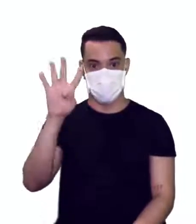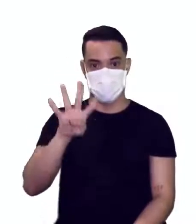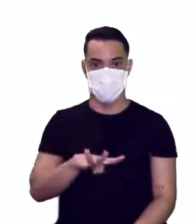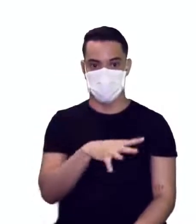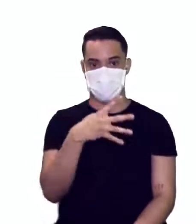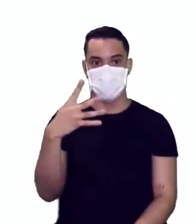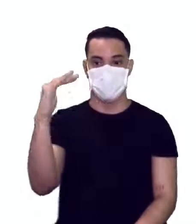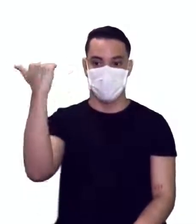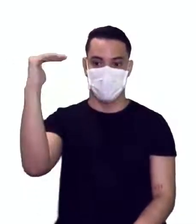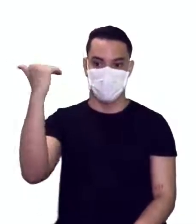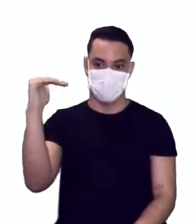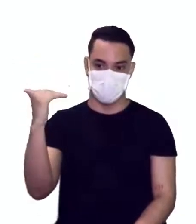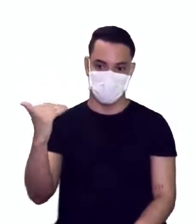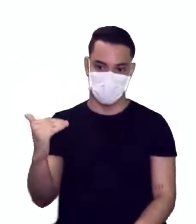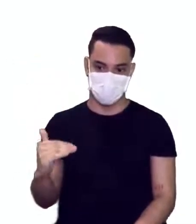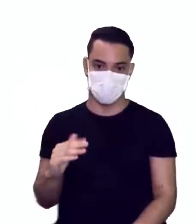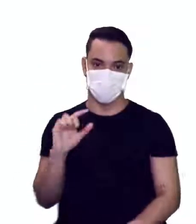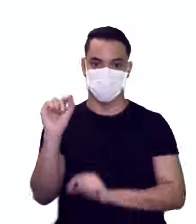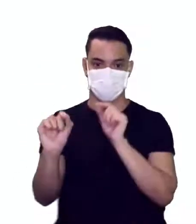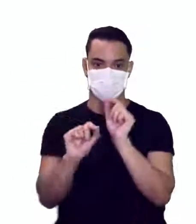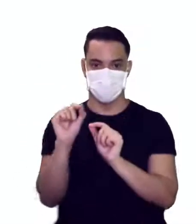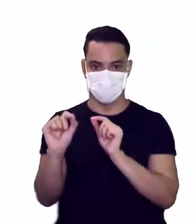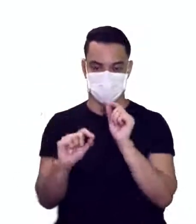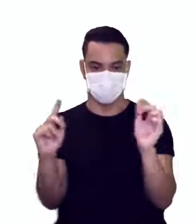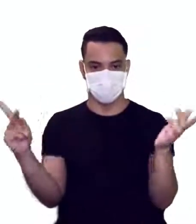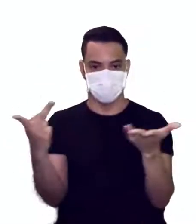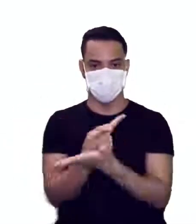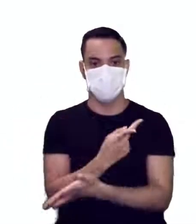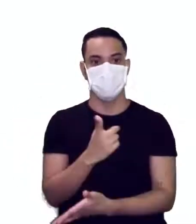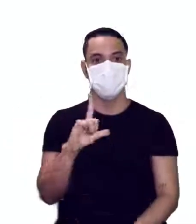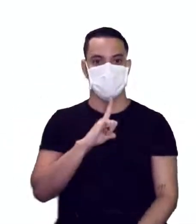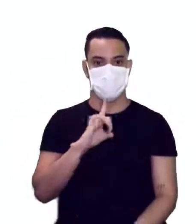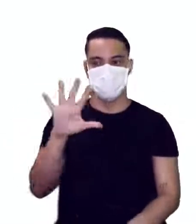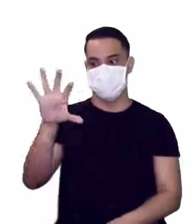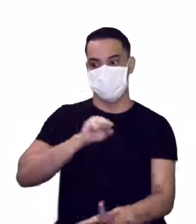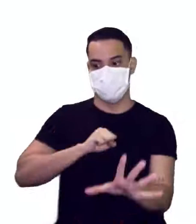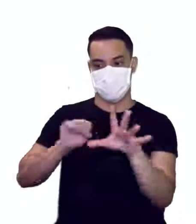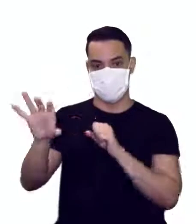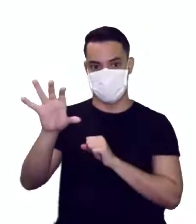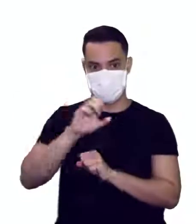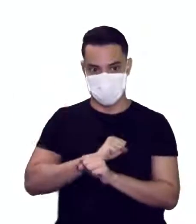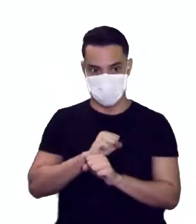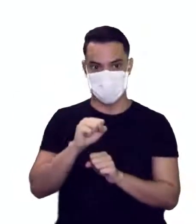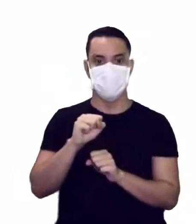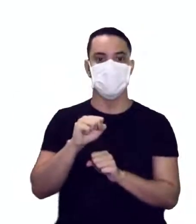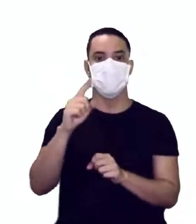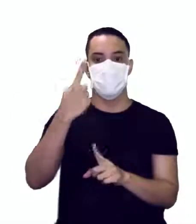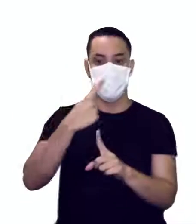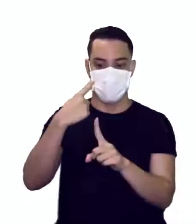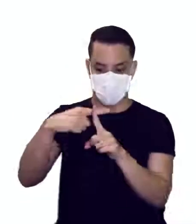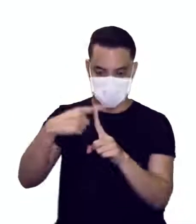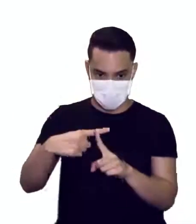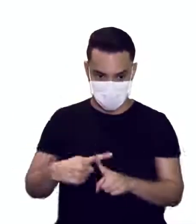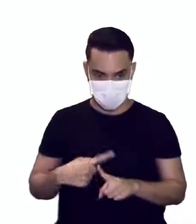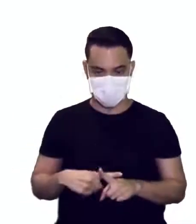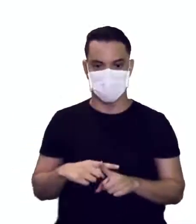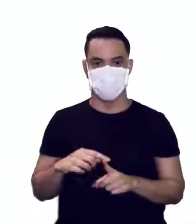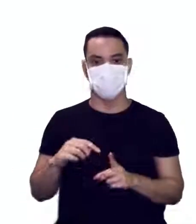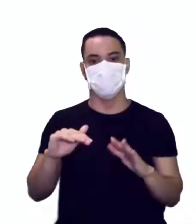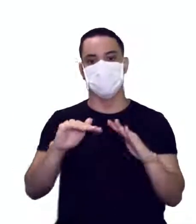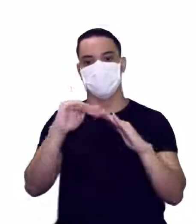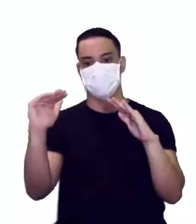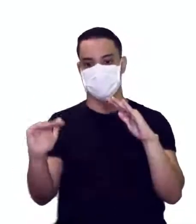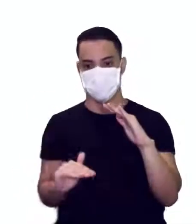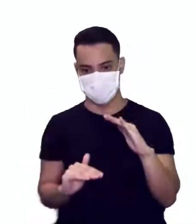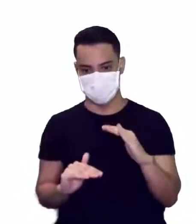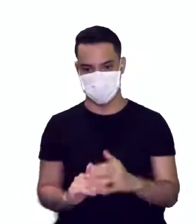são ordenados de tal modo que adquirem cargas positivas quando atritados por um que está